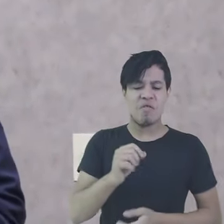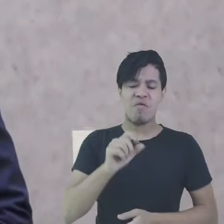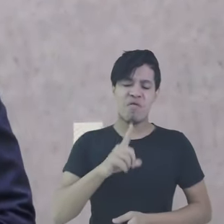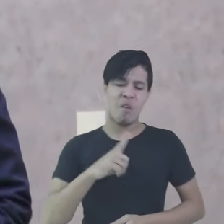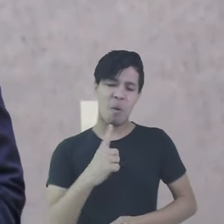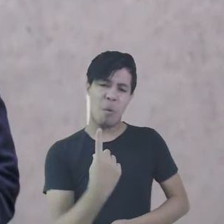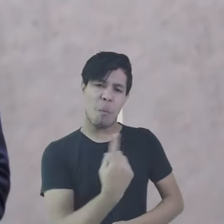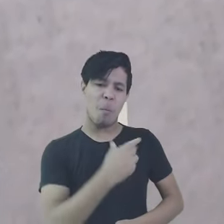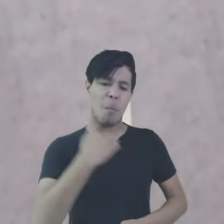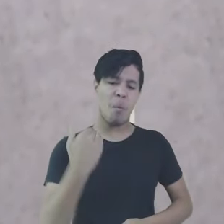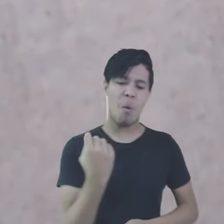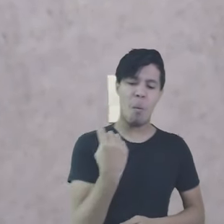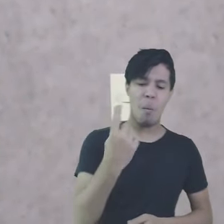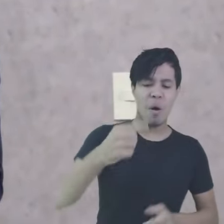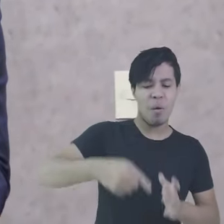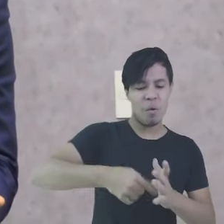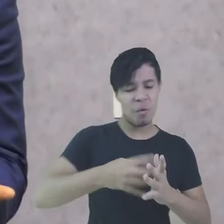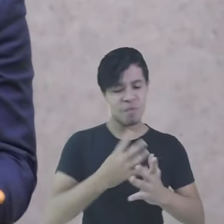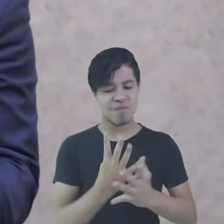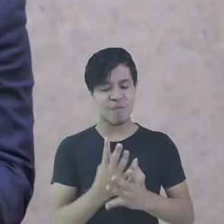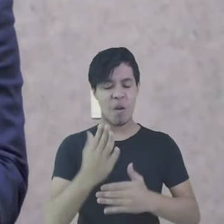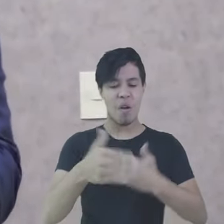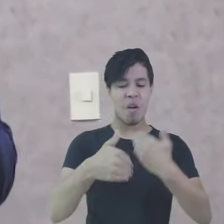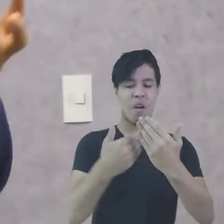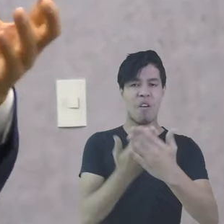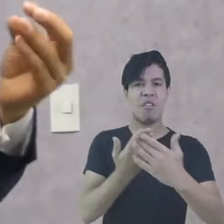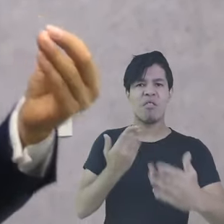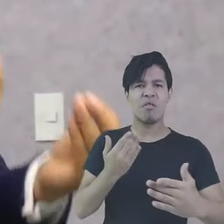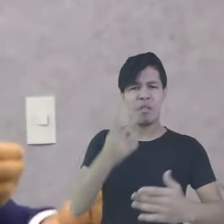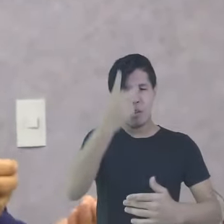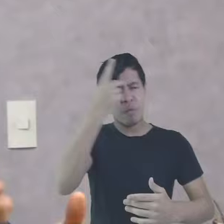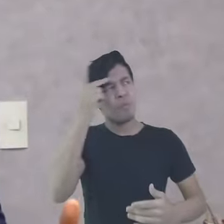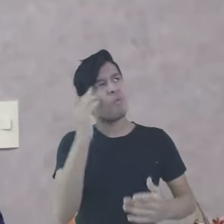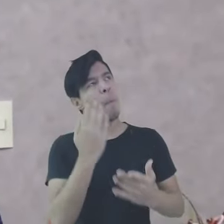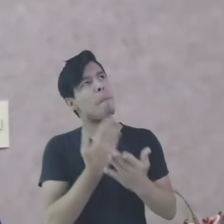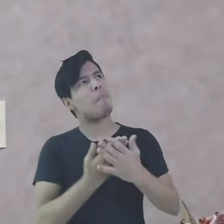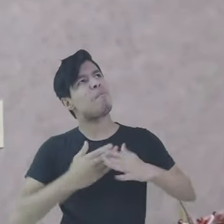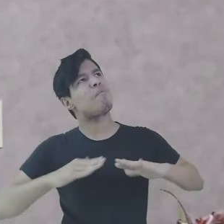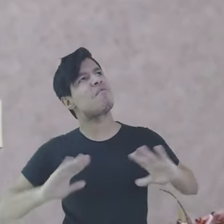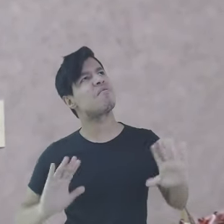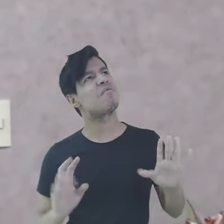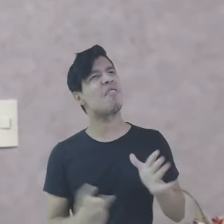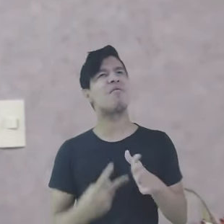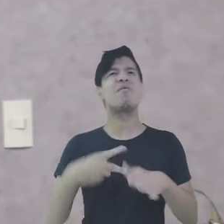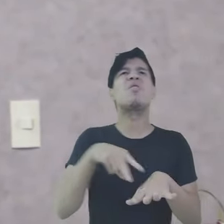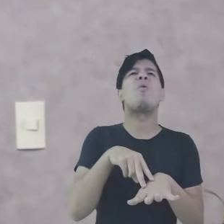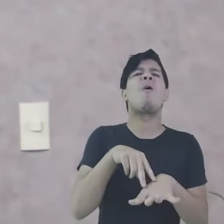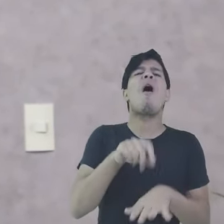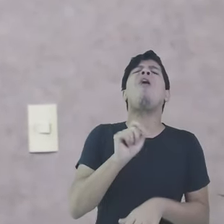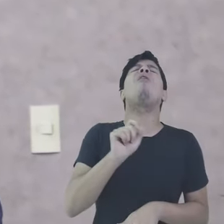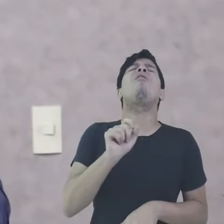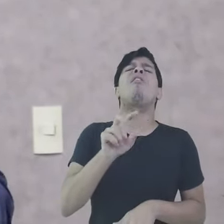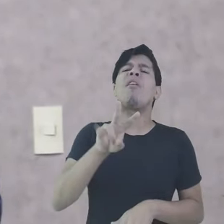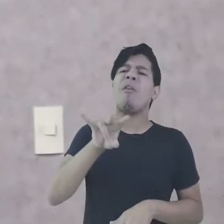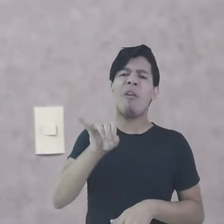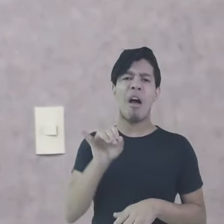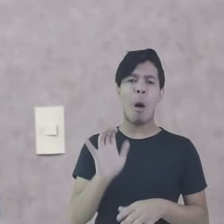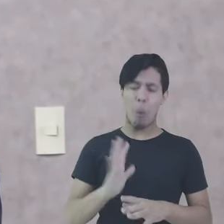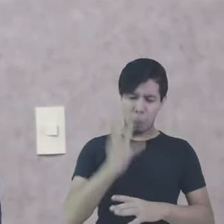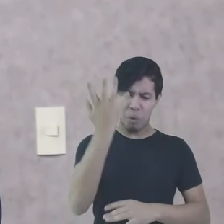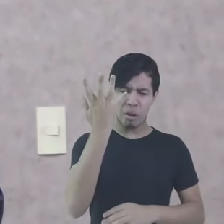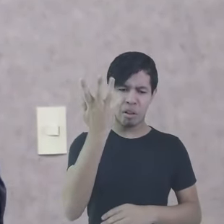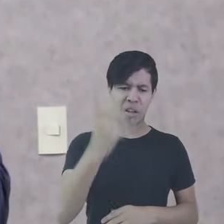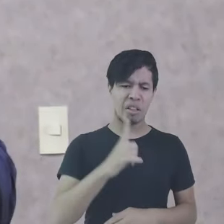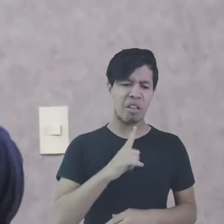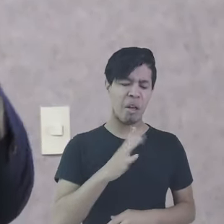esses que estão perdidos, que crucificaram Jesus, mas ressuscitarão para vê-lo voltar, o que vai acontecer com eles? Eles teriam que